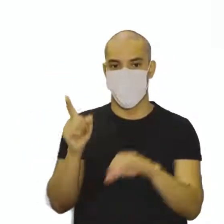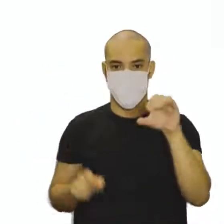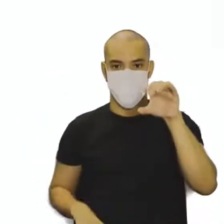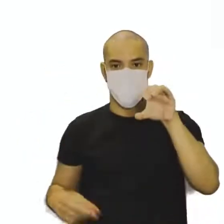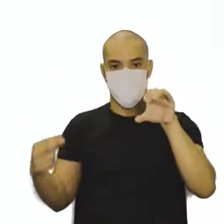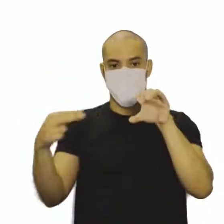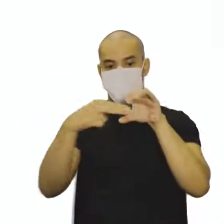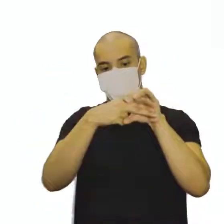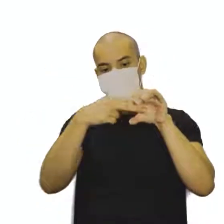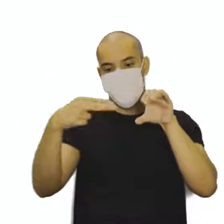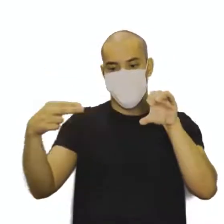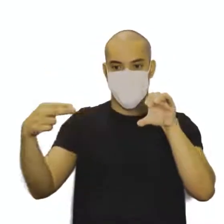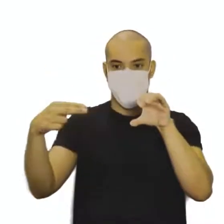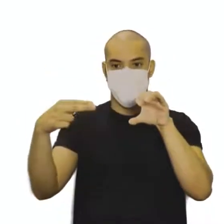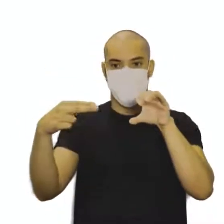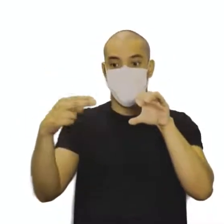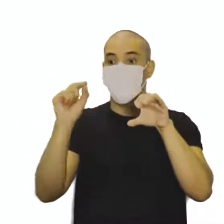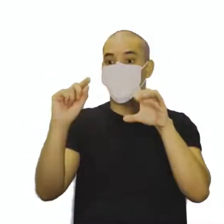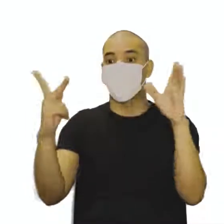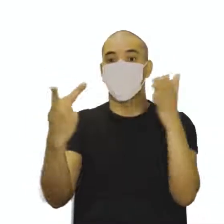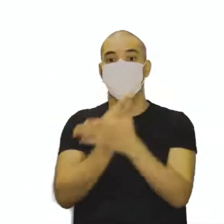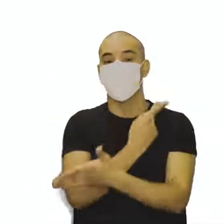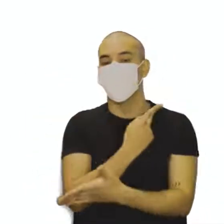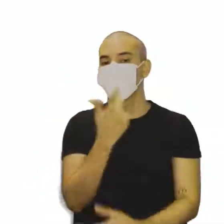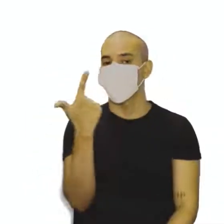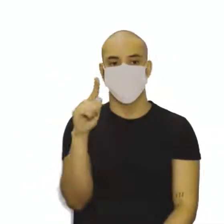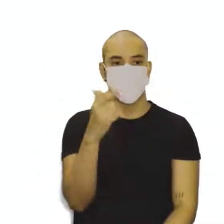ver, o circuito está aberto, não